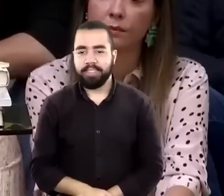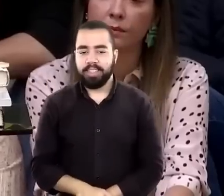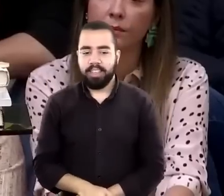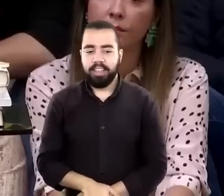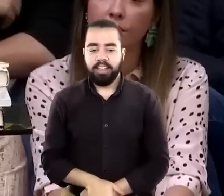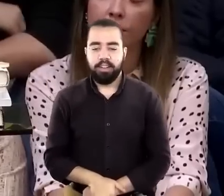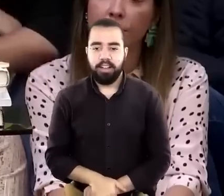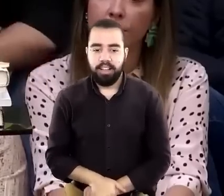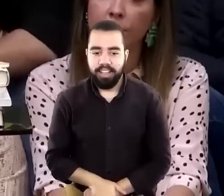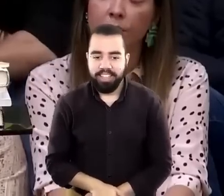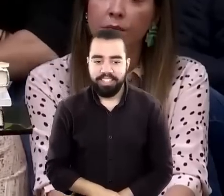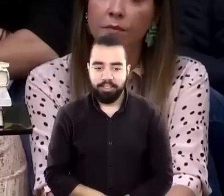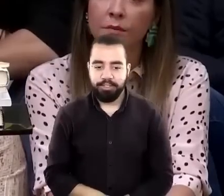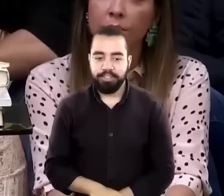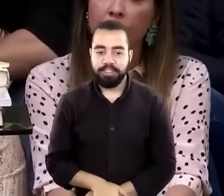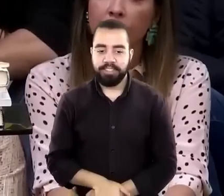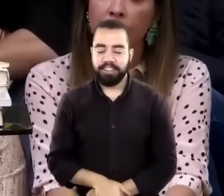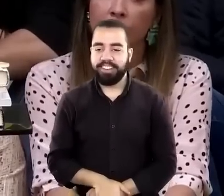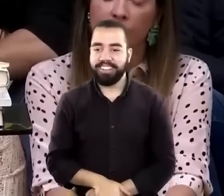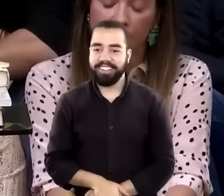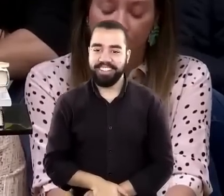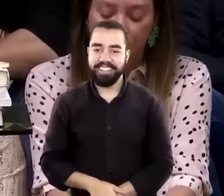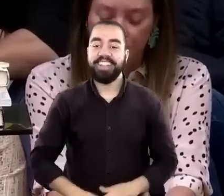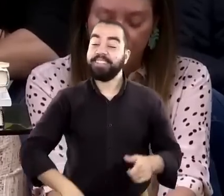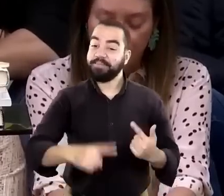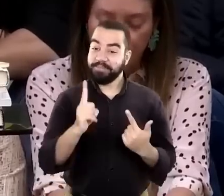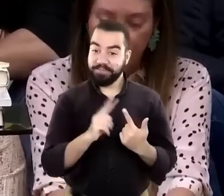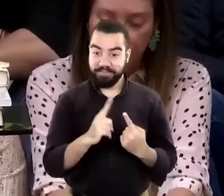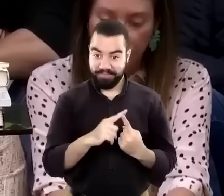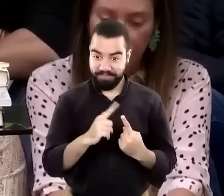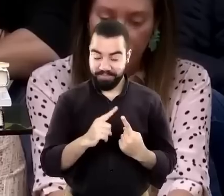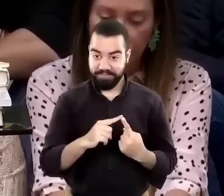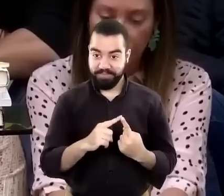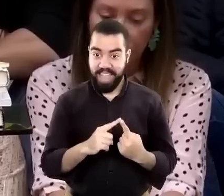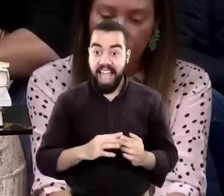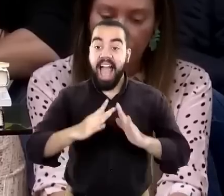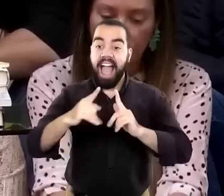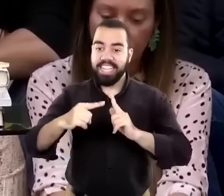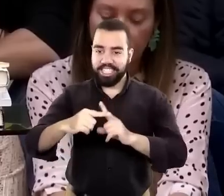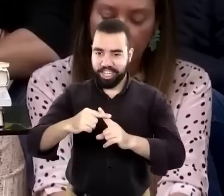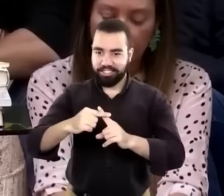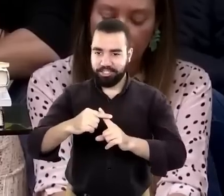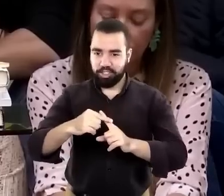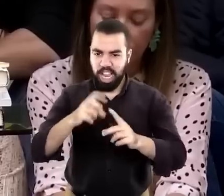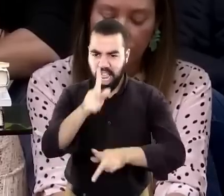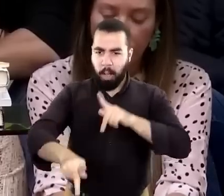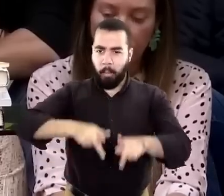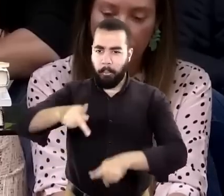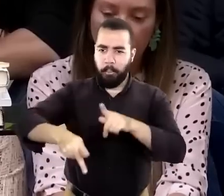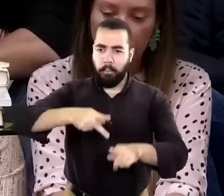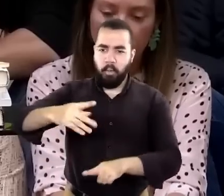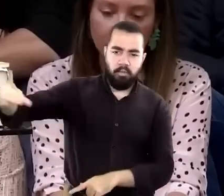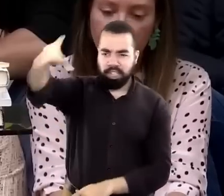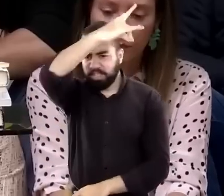algumas lições do texto. Em primeiro lugar, a igreja, o povo revestido com o Espírito Santo, para ser